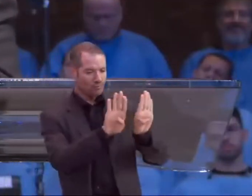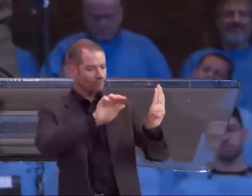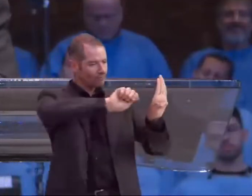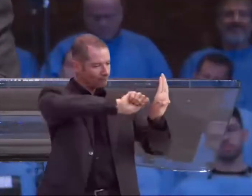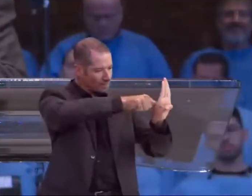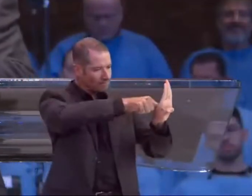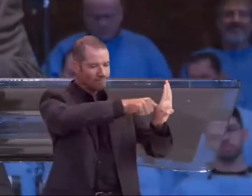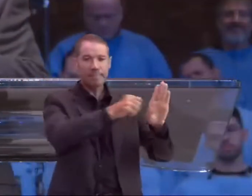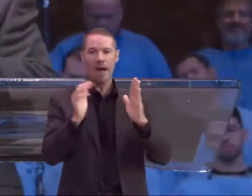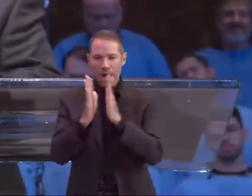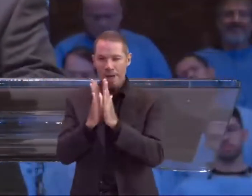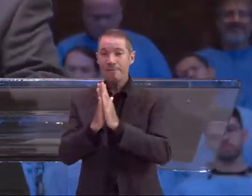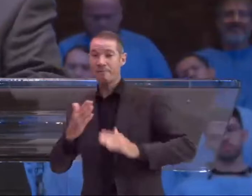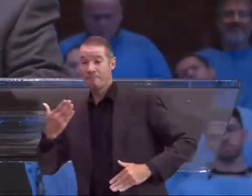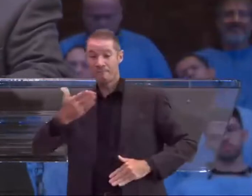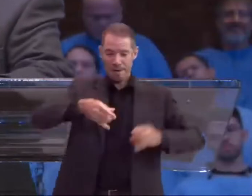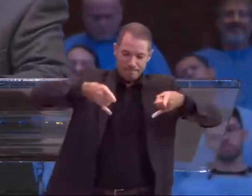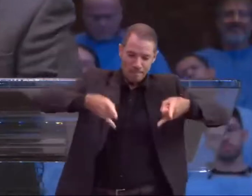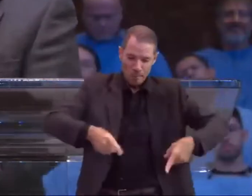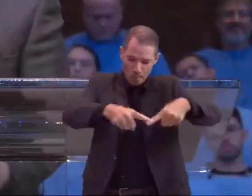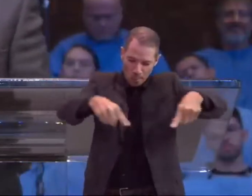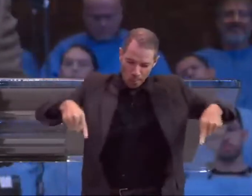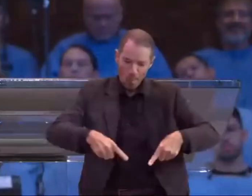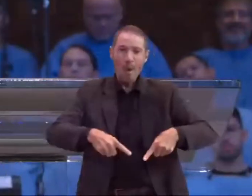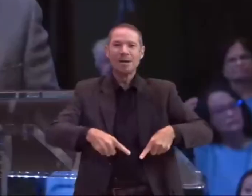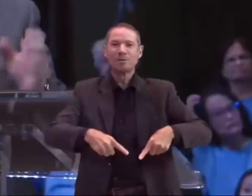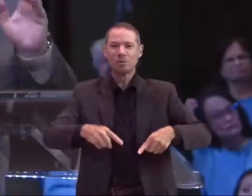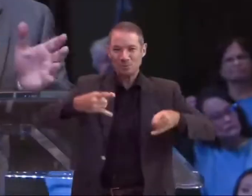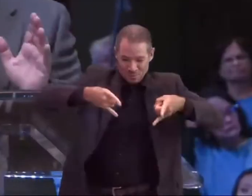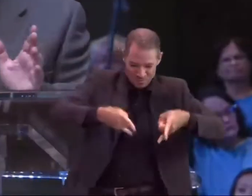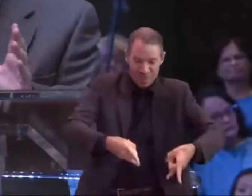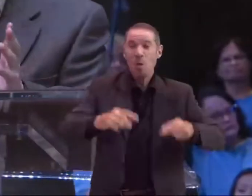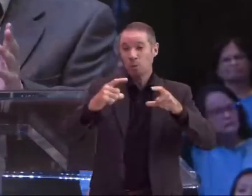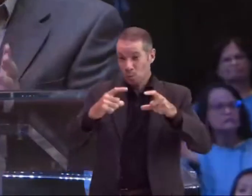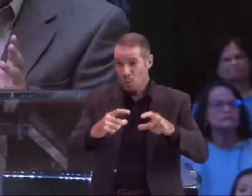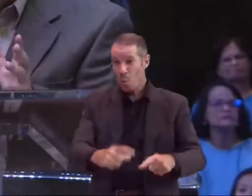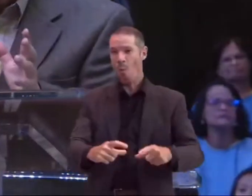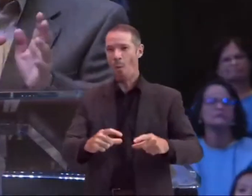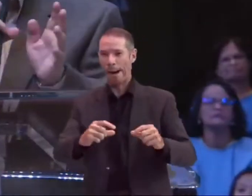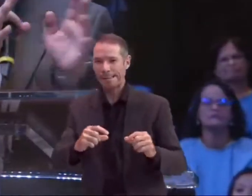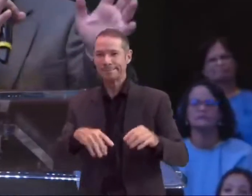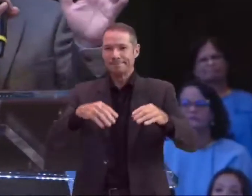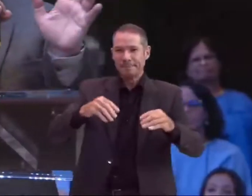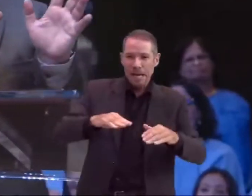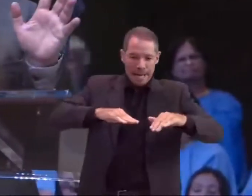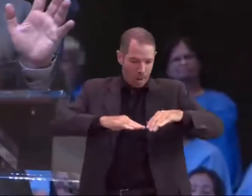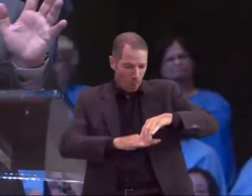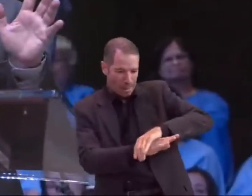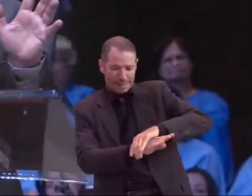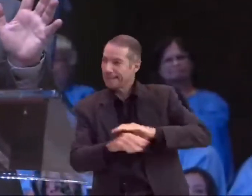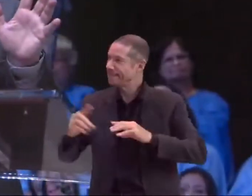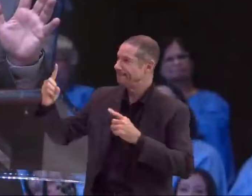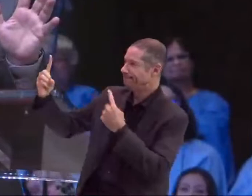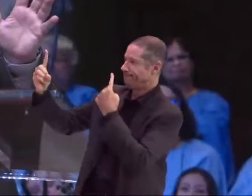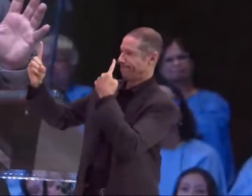essa figura: vá para o seu quarto. Por quê? O quarto é o lugar onde reservamos para a nossa